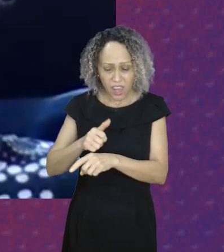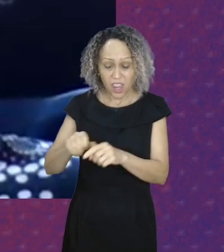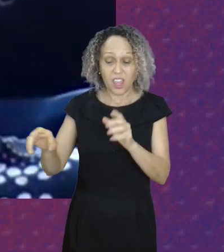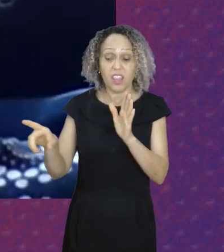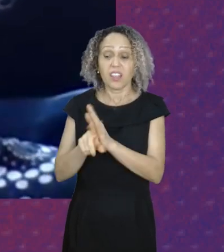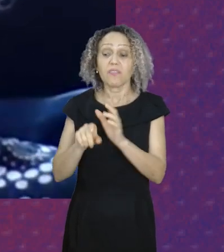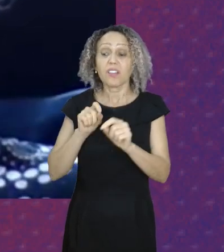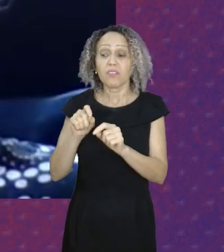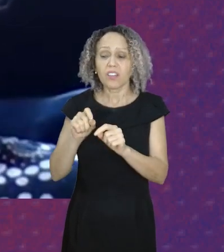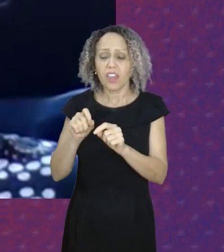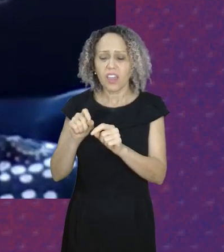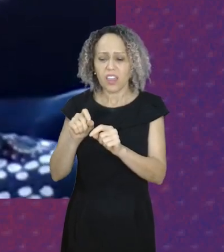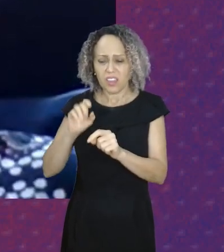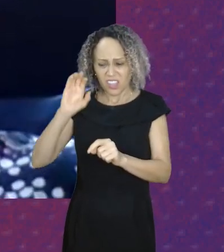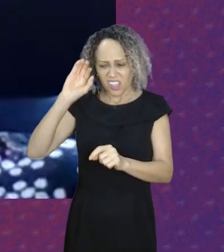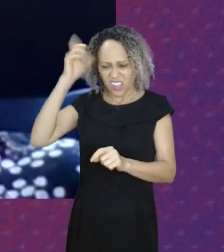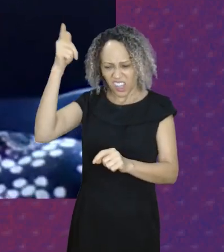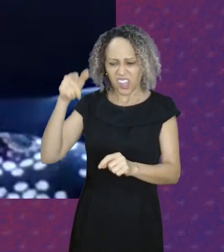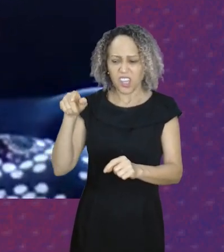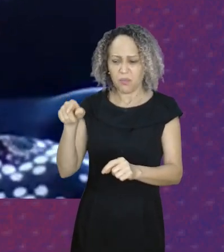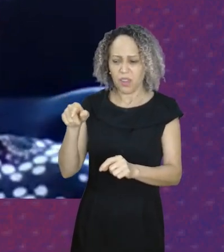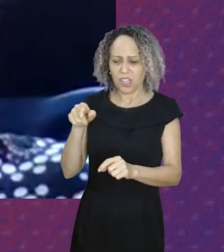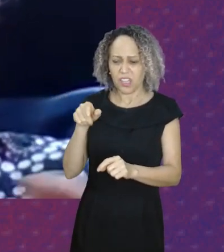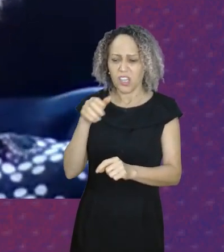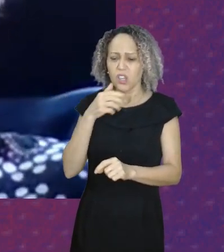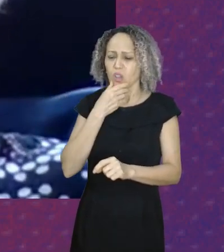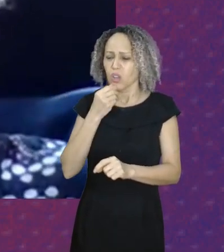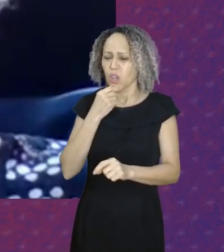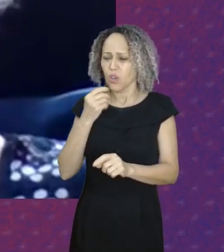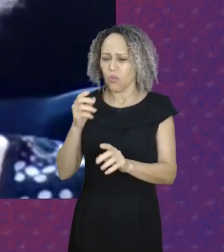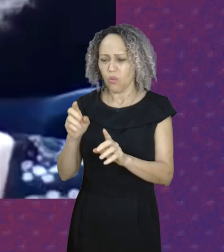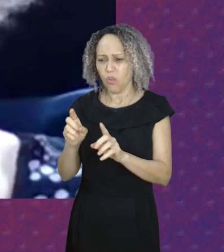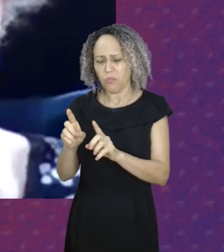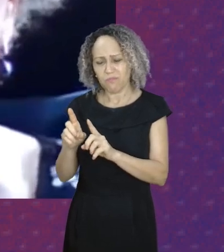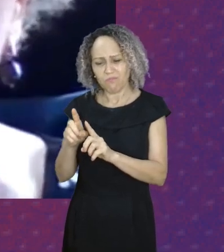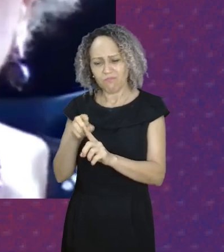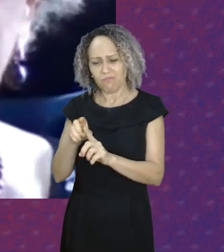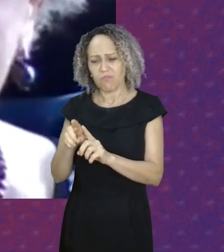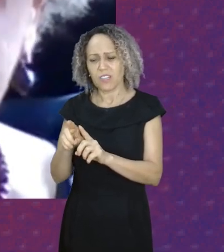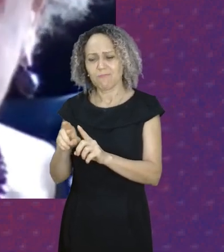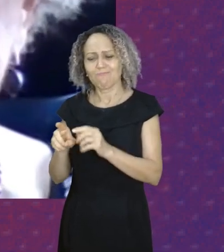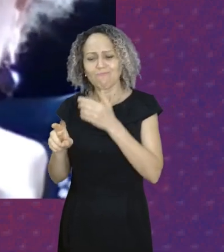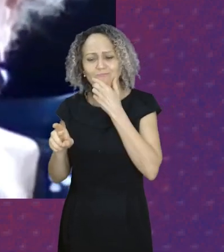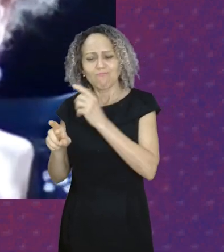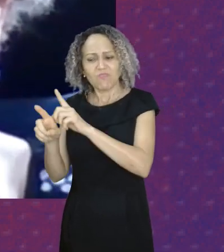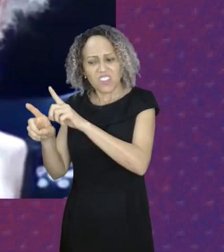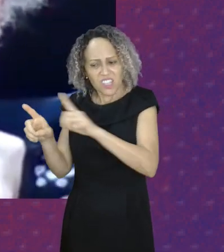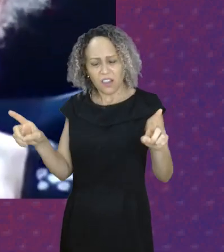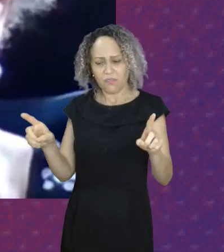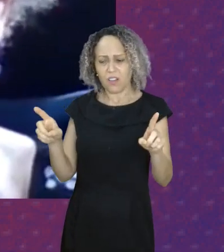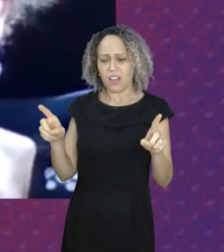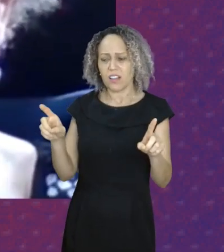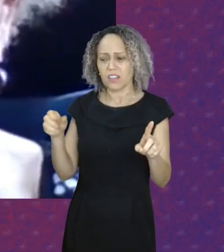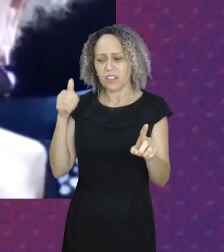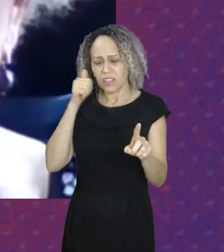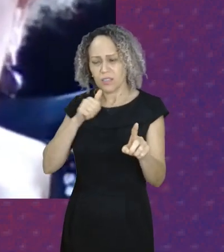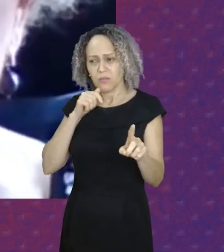das mulheres e que fique com o botão do pânico as mulheres, porque